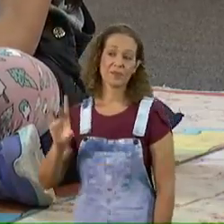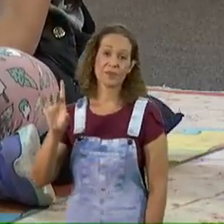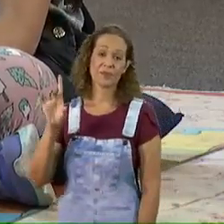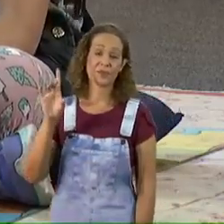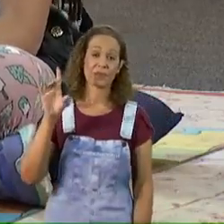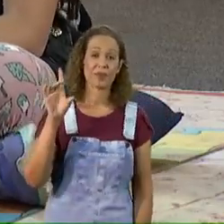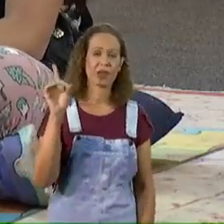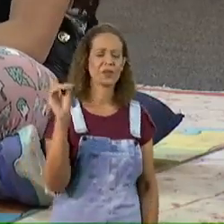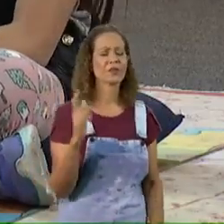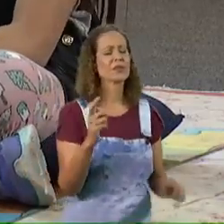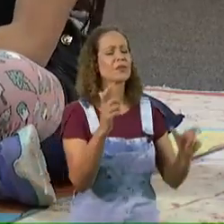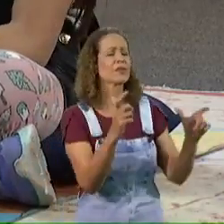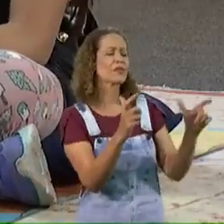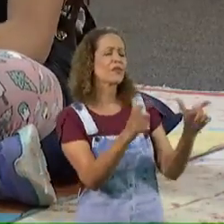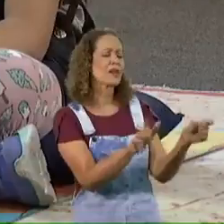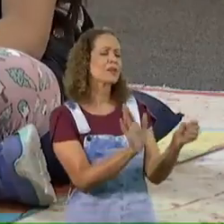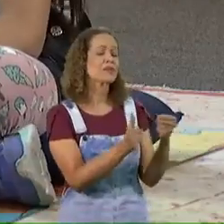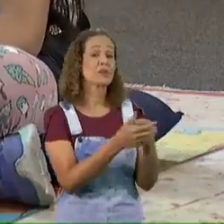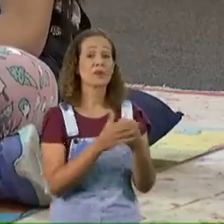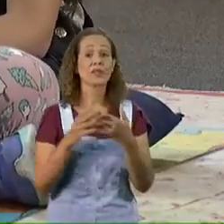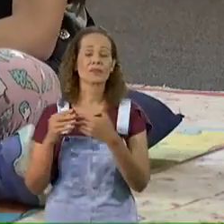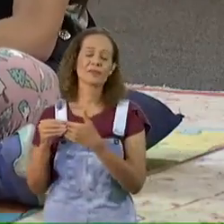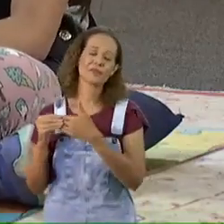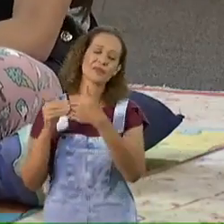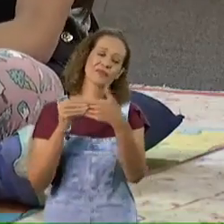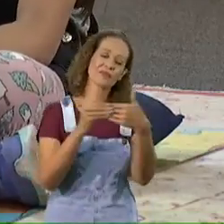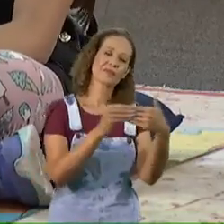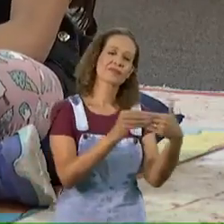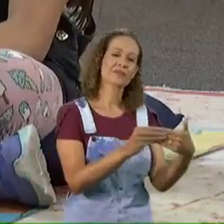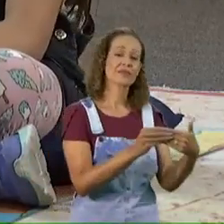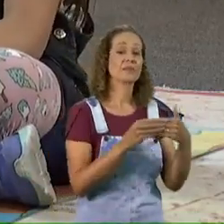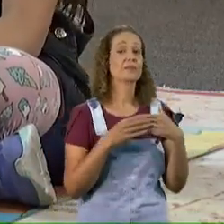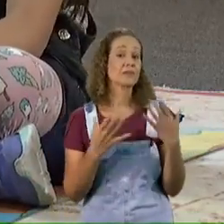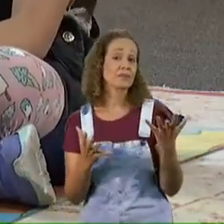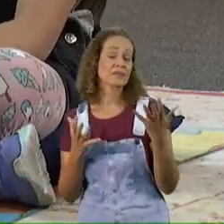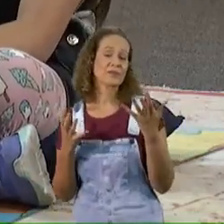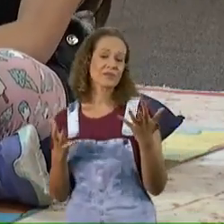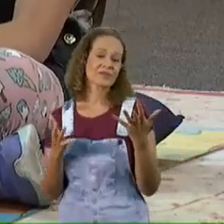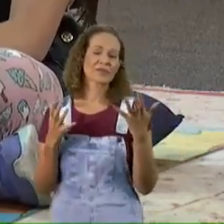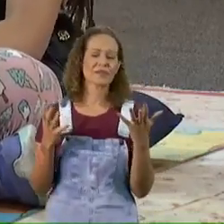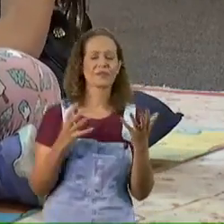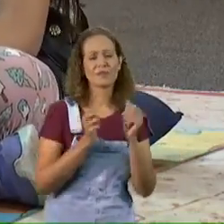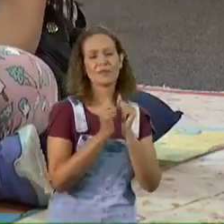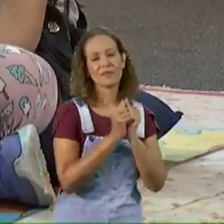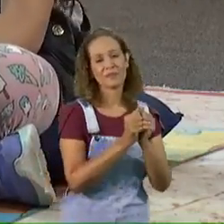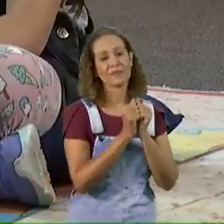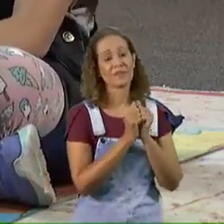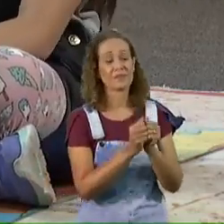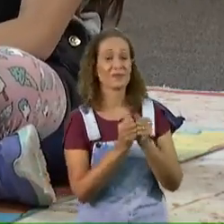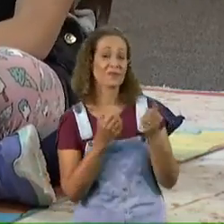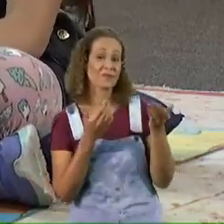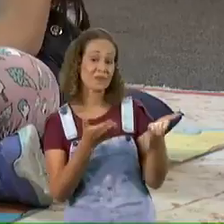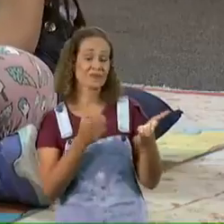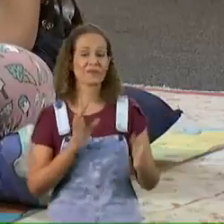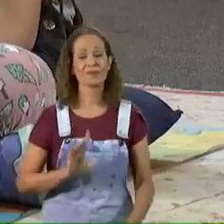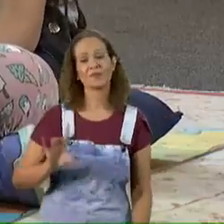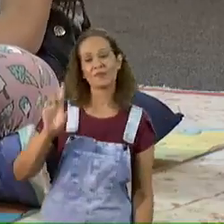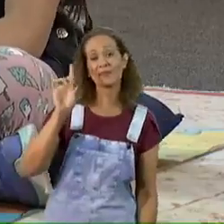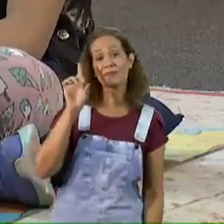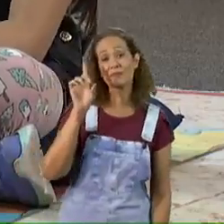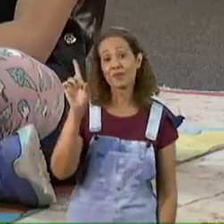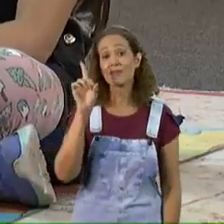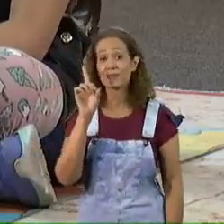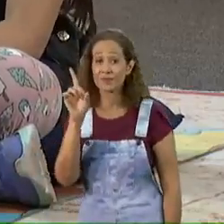um lugar que eu possa me esconder. Eu queria tanto um tempo com você. Deus, só por